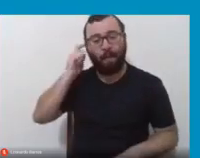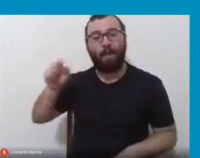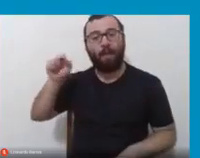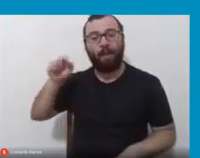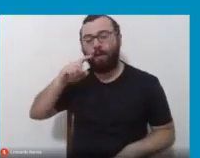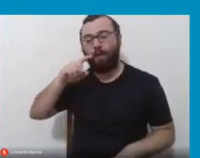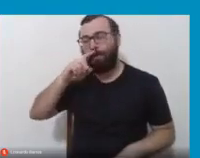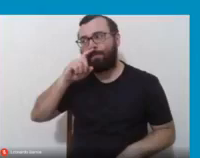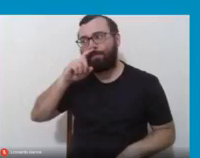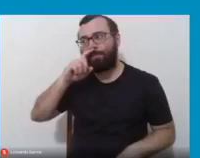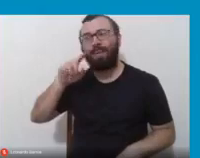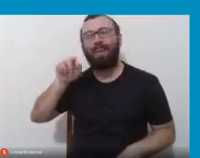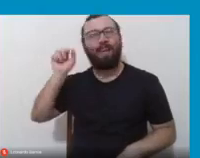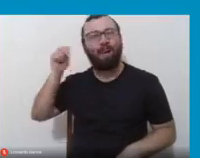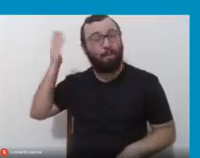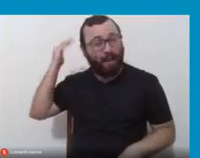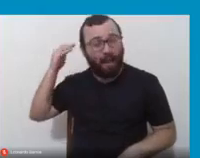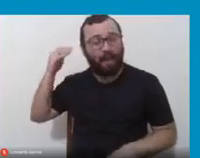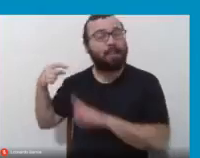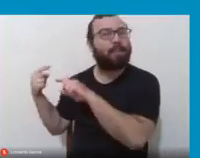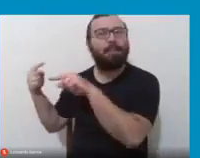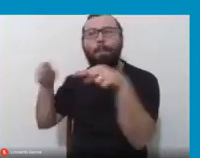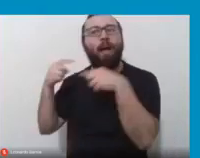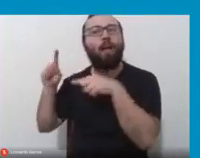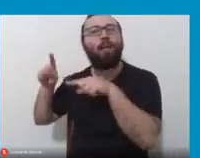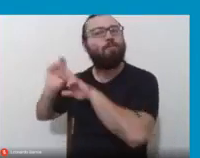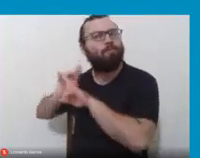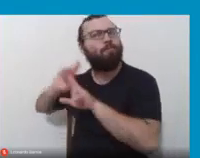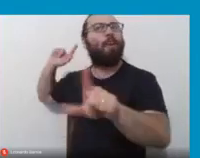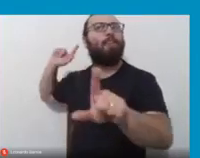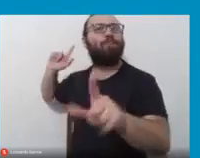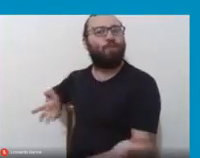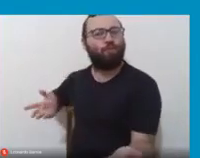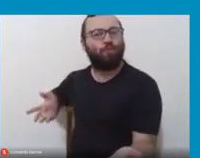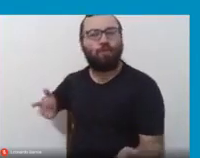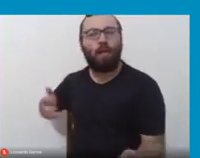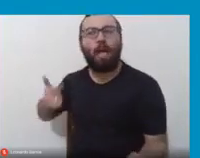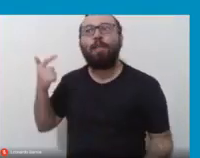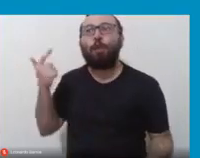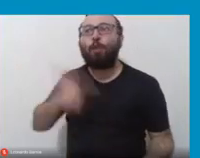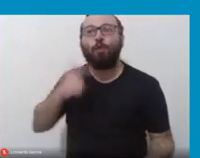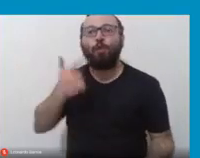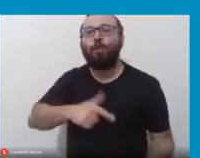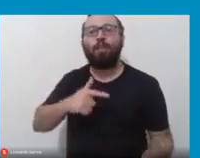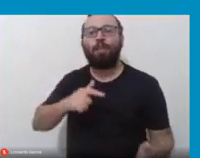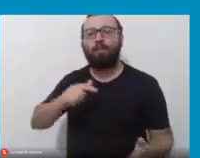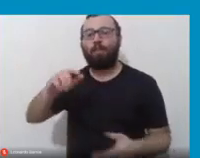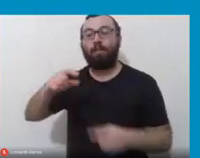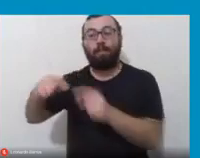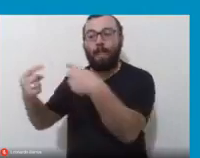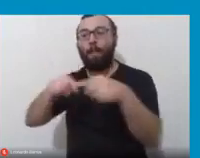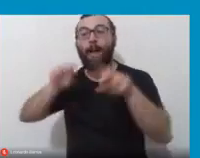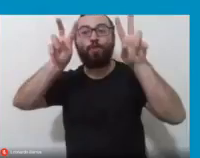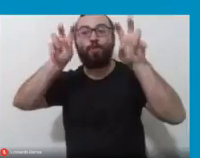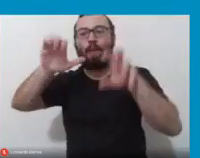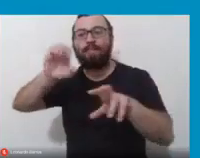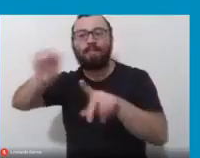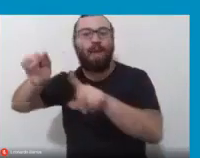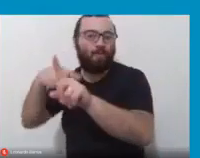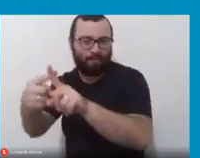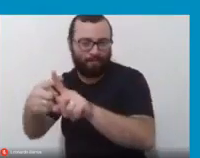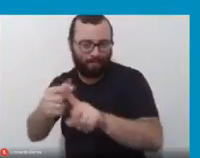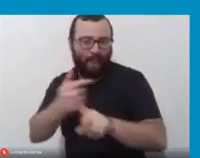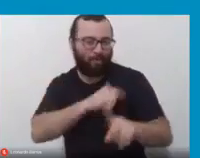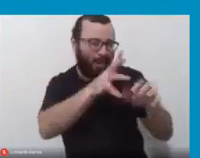eu acho que o debate era diferente. Tá? Ainda não havia esse debate sobre a ação afirmativa. Né? Eu disse para vocês que eu